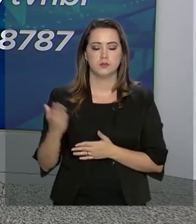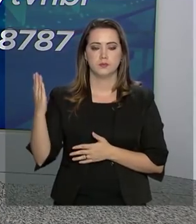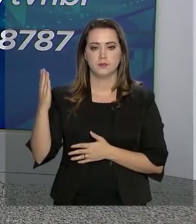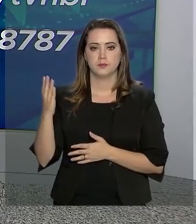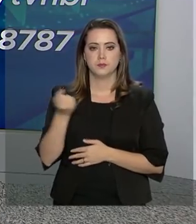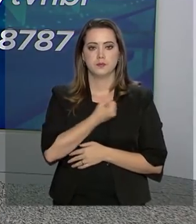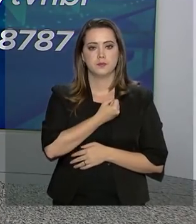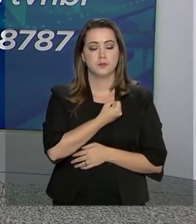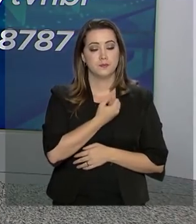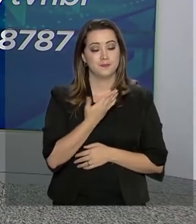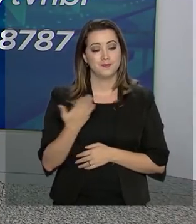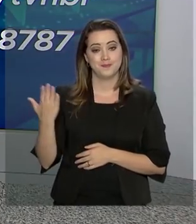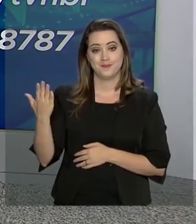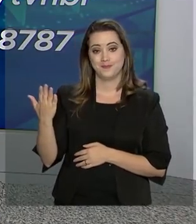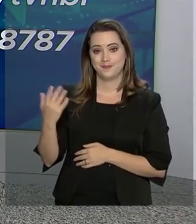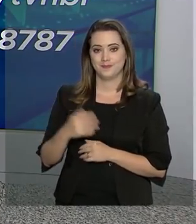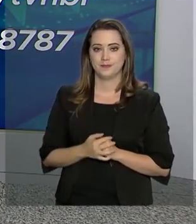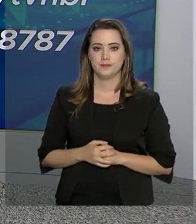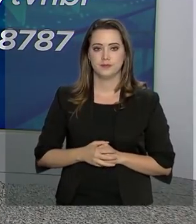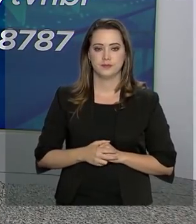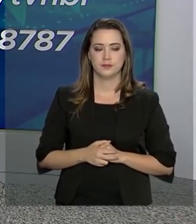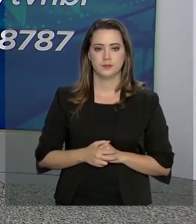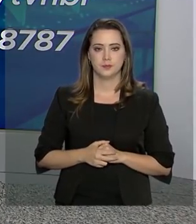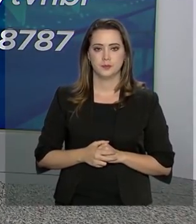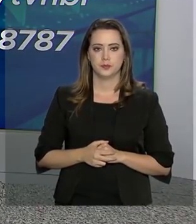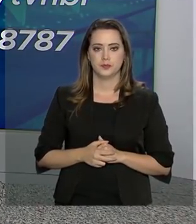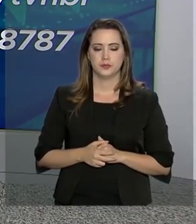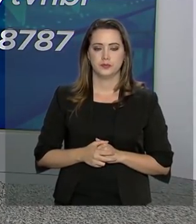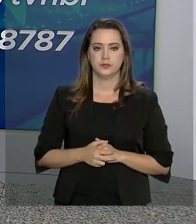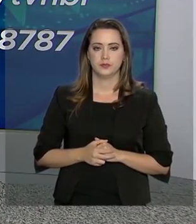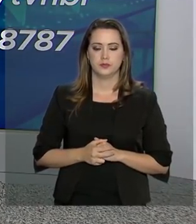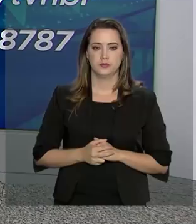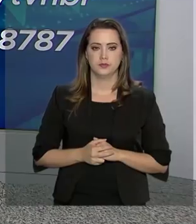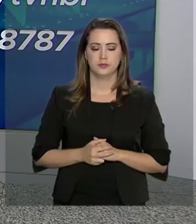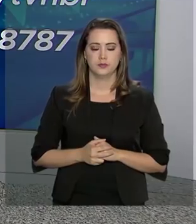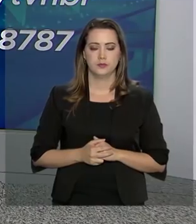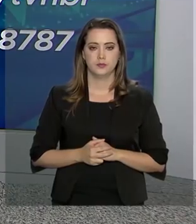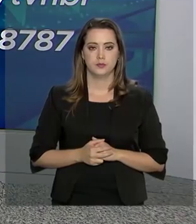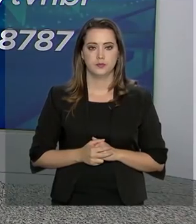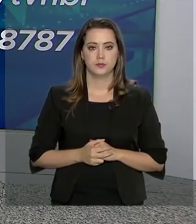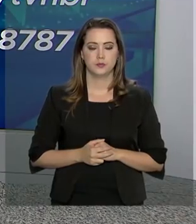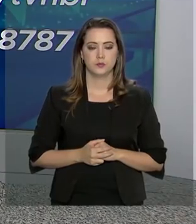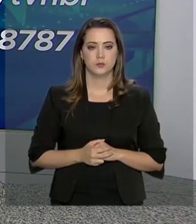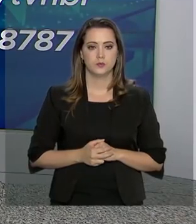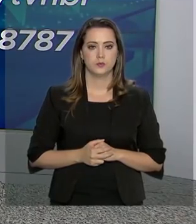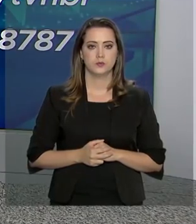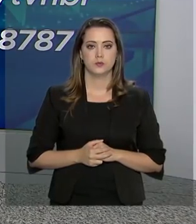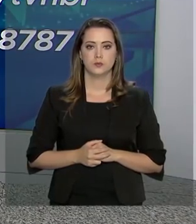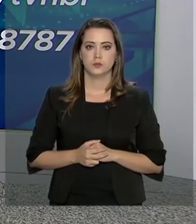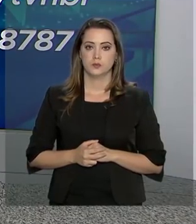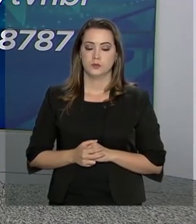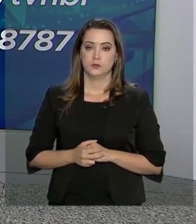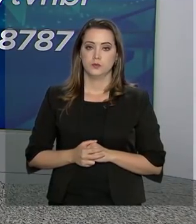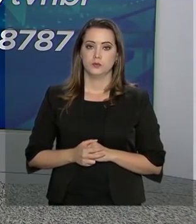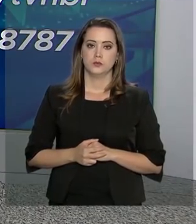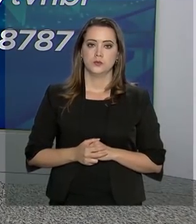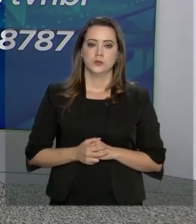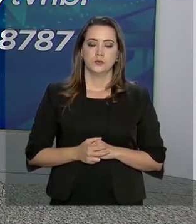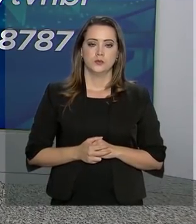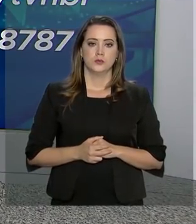o nosso WhatsApp. Então, anote aí é 619-998-6787